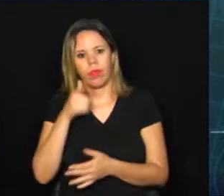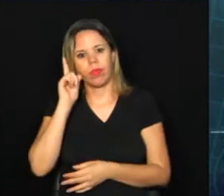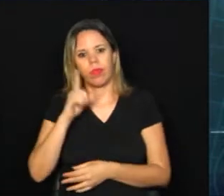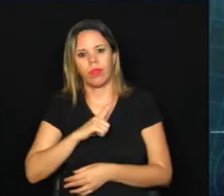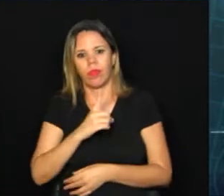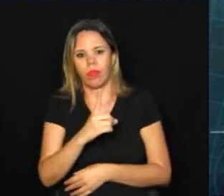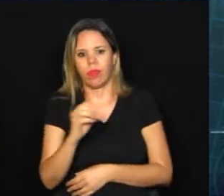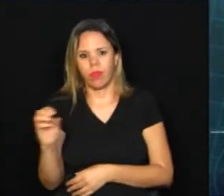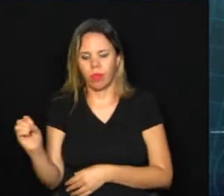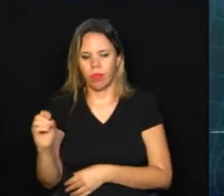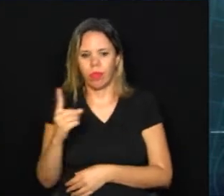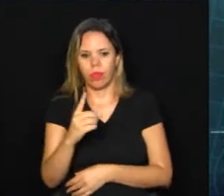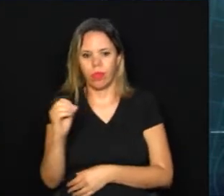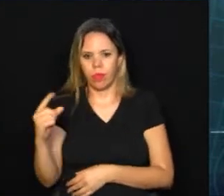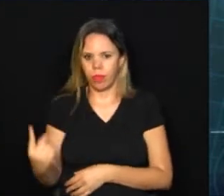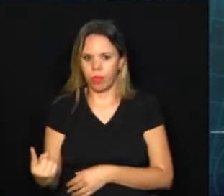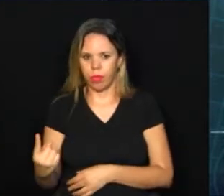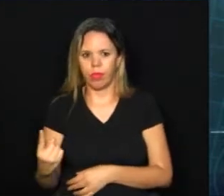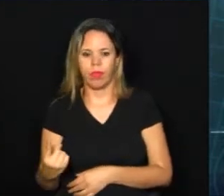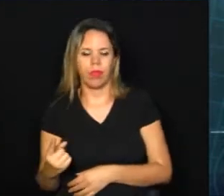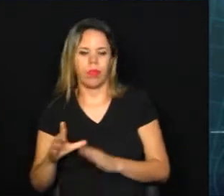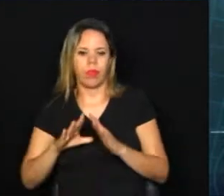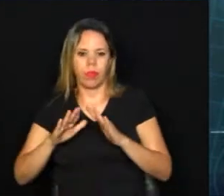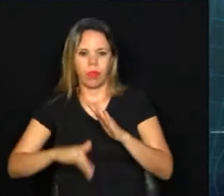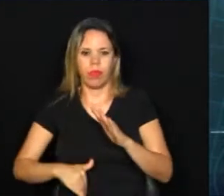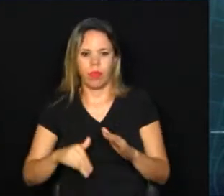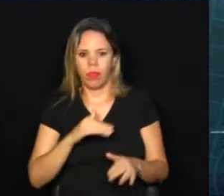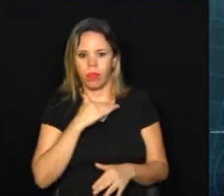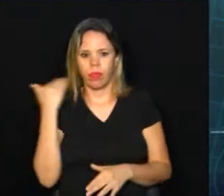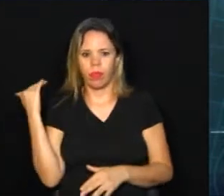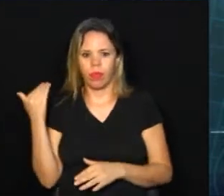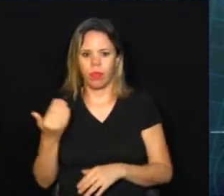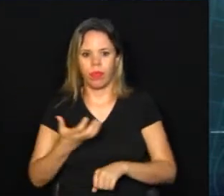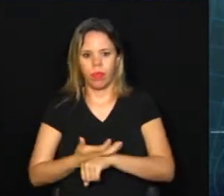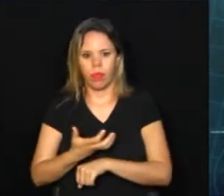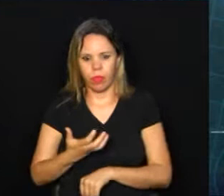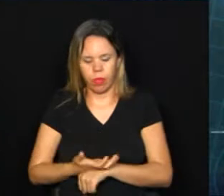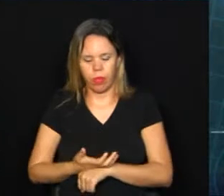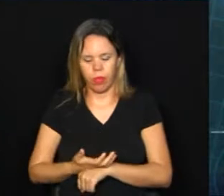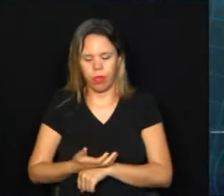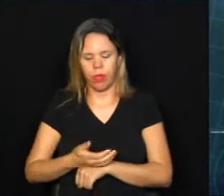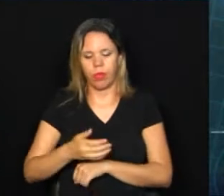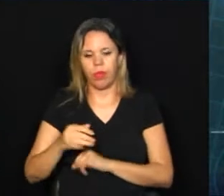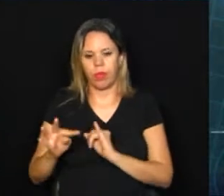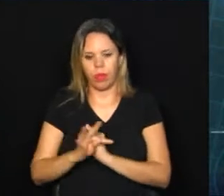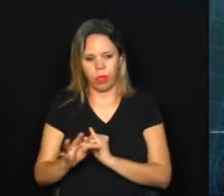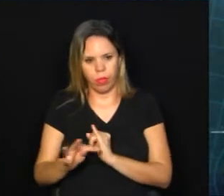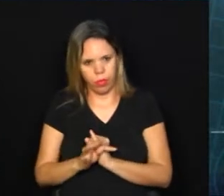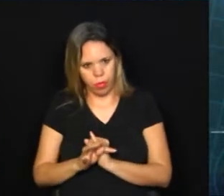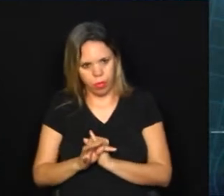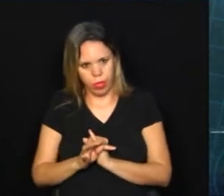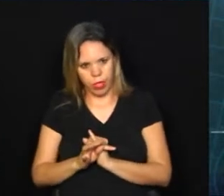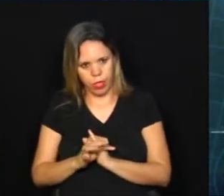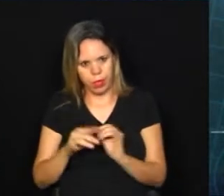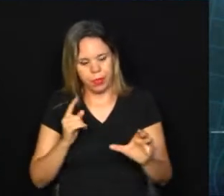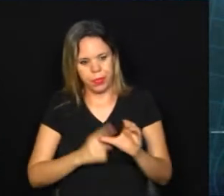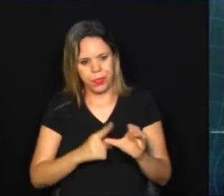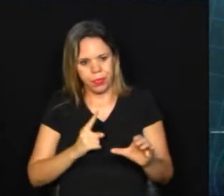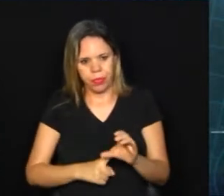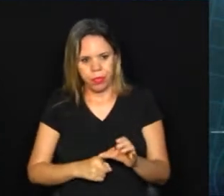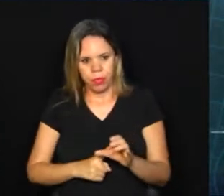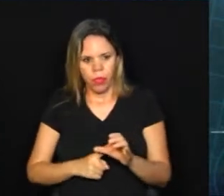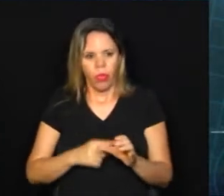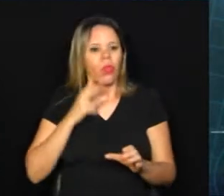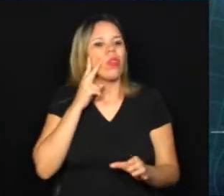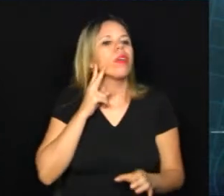100, tem 101, agora cidades com menos de 100 óbitos. Nova Odessa, Itatiba,